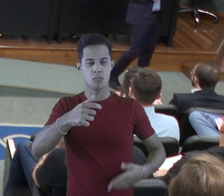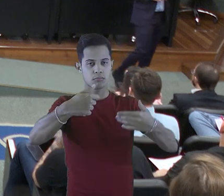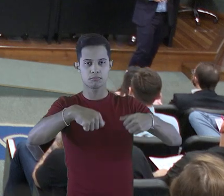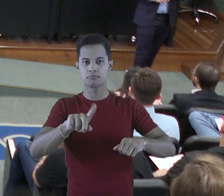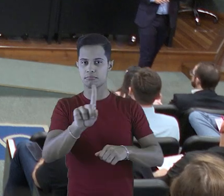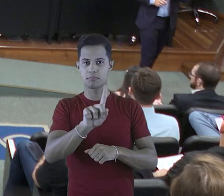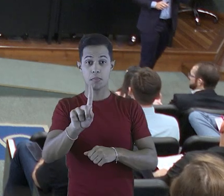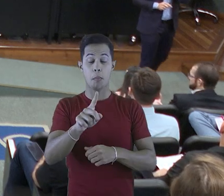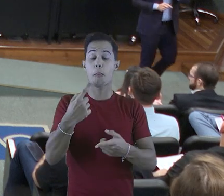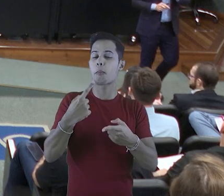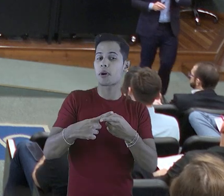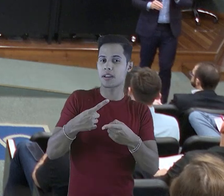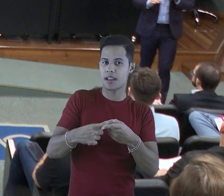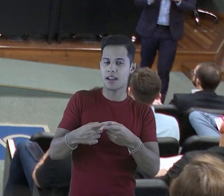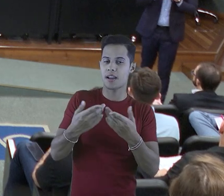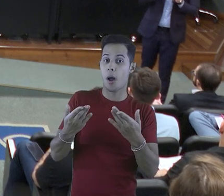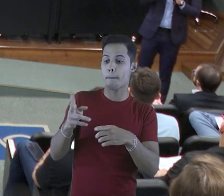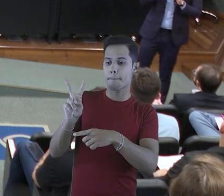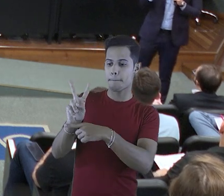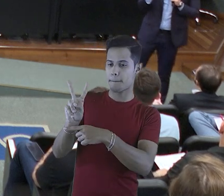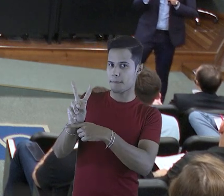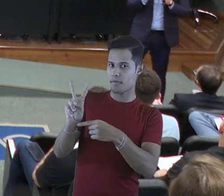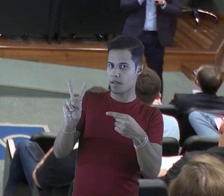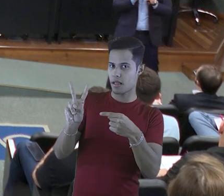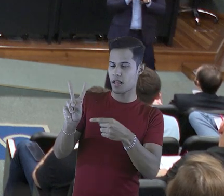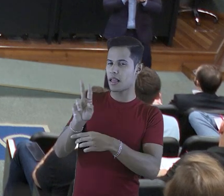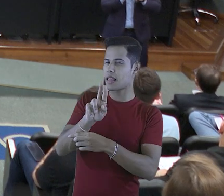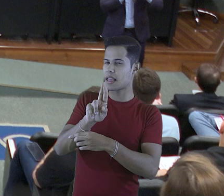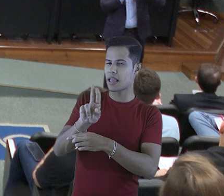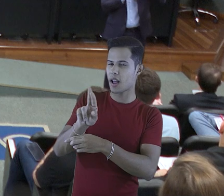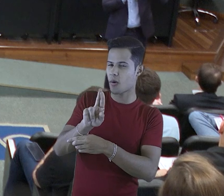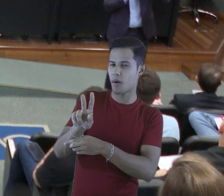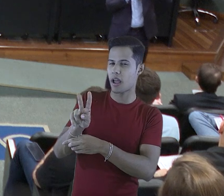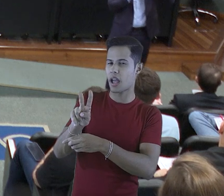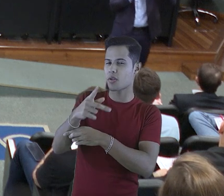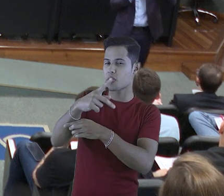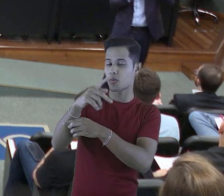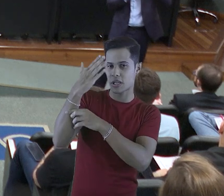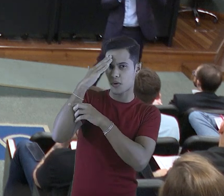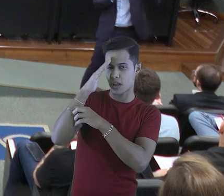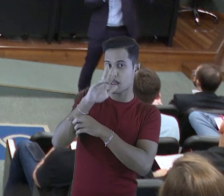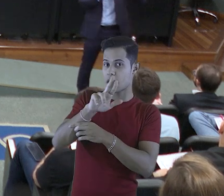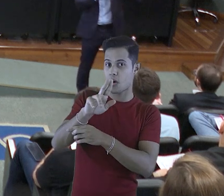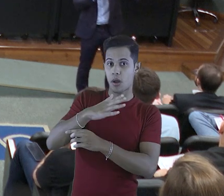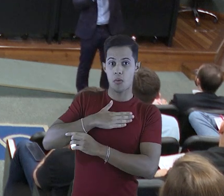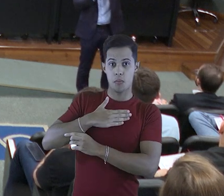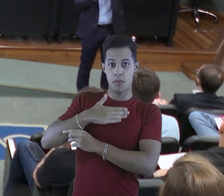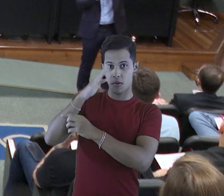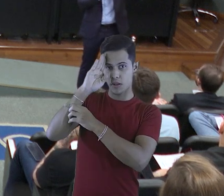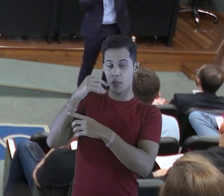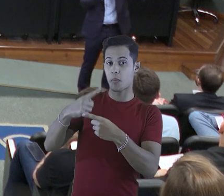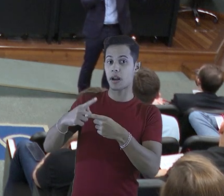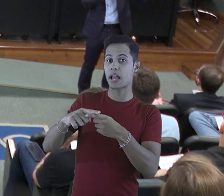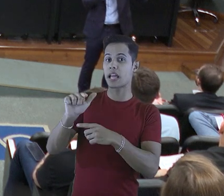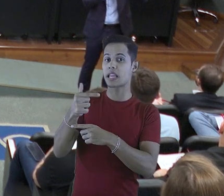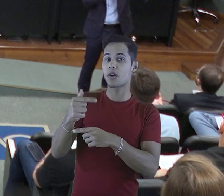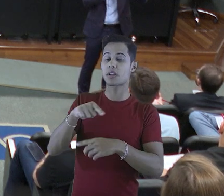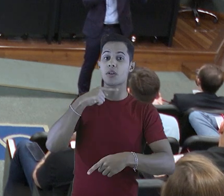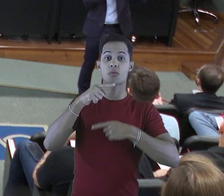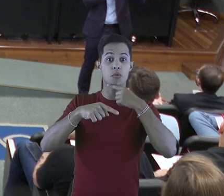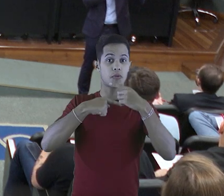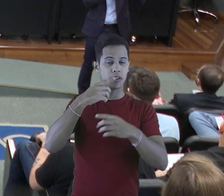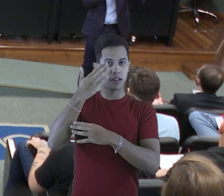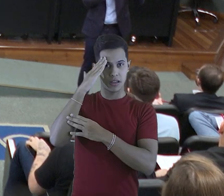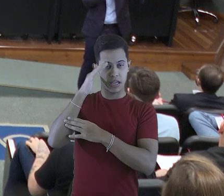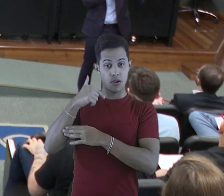Não, não precisam. Porque, veja, a proteção não é bem importante. No seu entendimento, não é o meu entendimento, porque aqui não